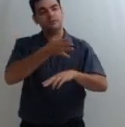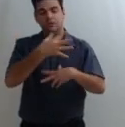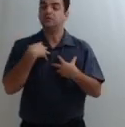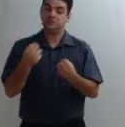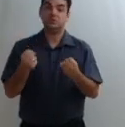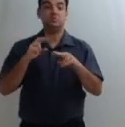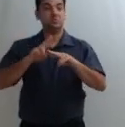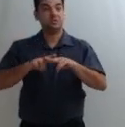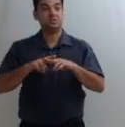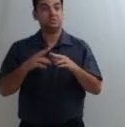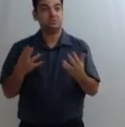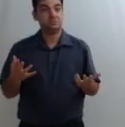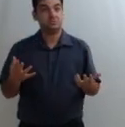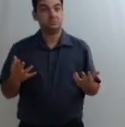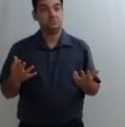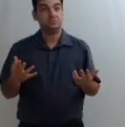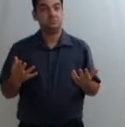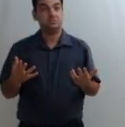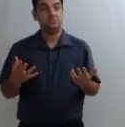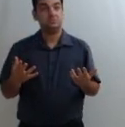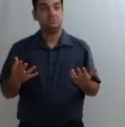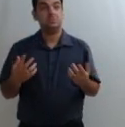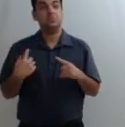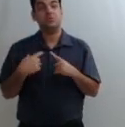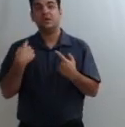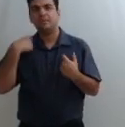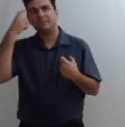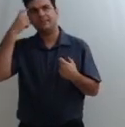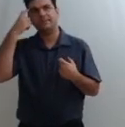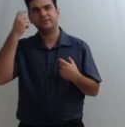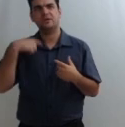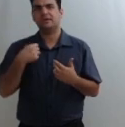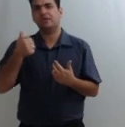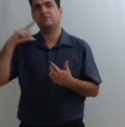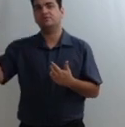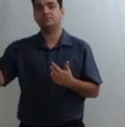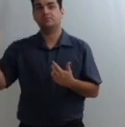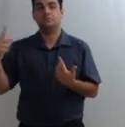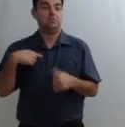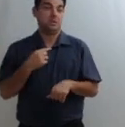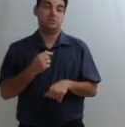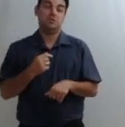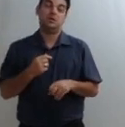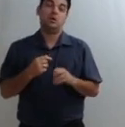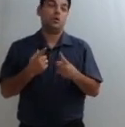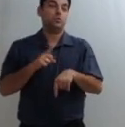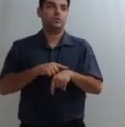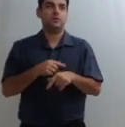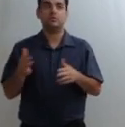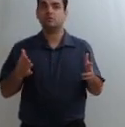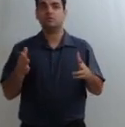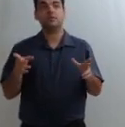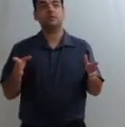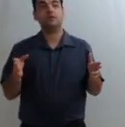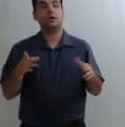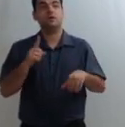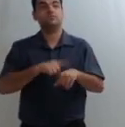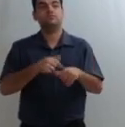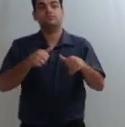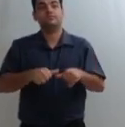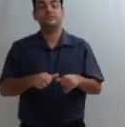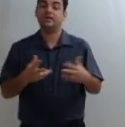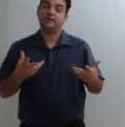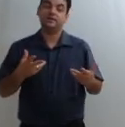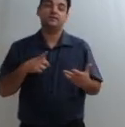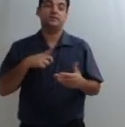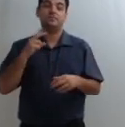fugir, já tinha fugido. Se quisesse fugir entre o crime 2012 e 2017, também teria fugido. E agora ele encontra-se preso há 3 anos,